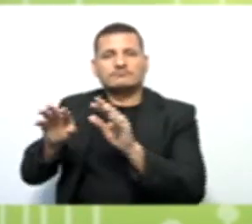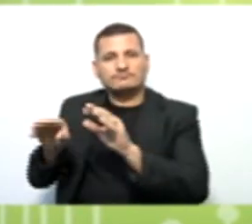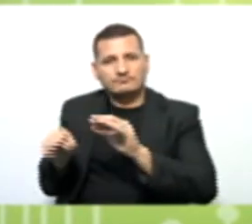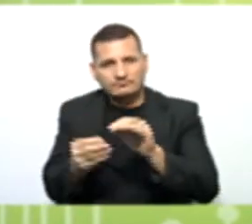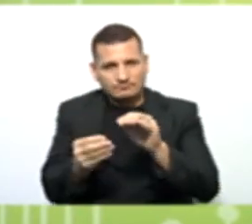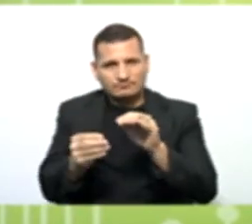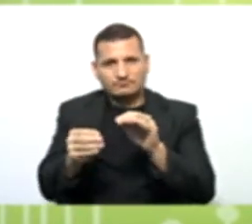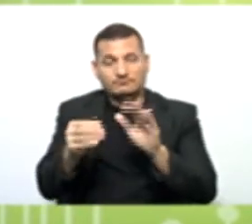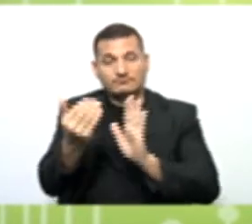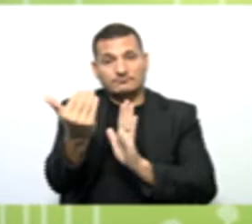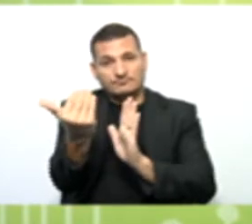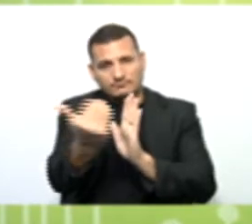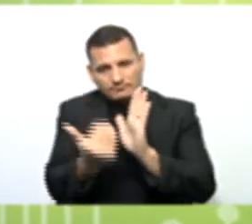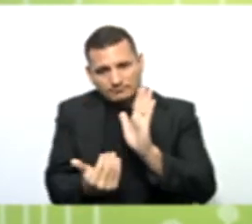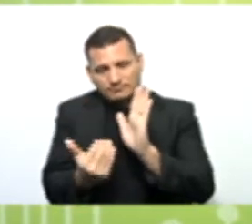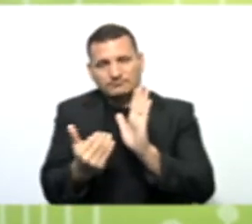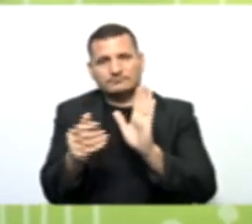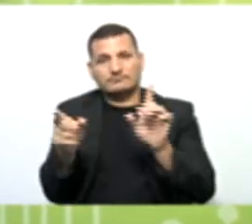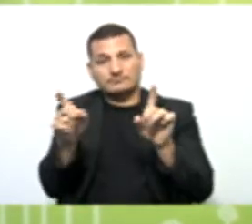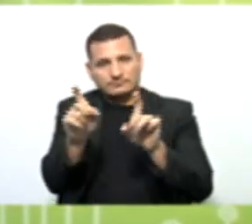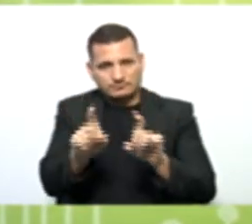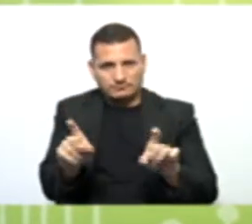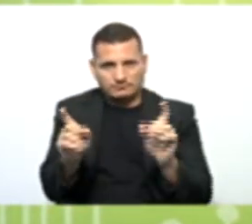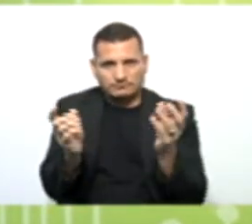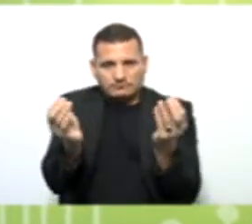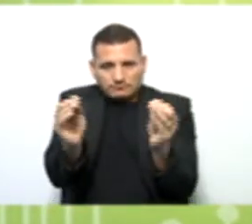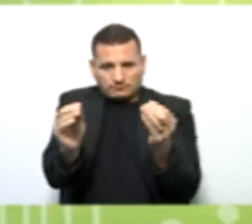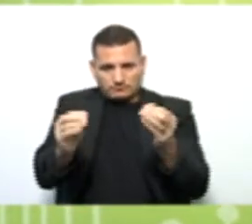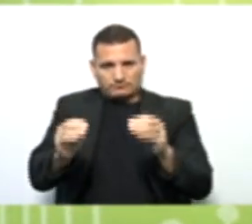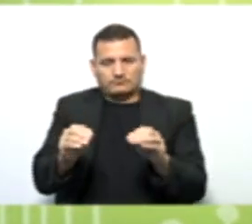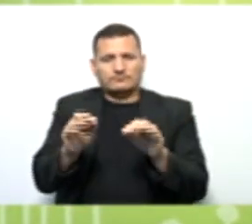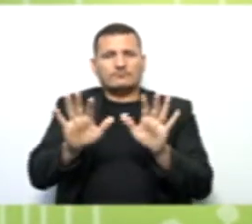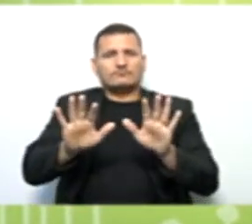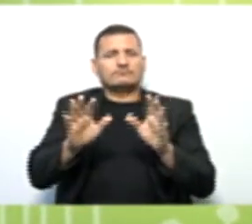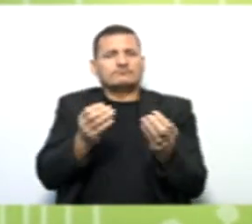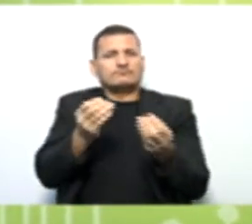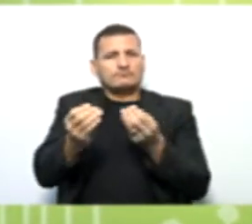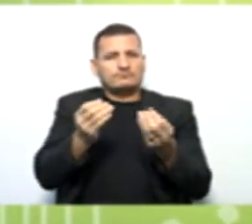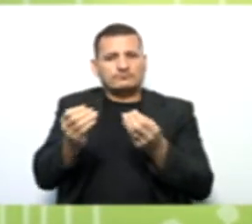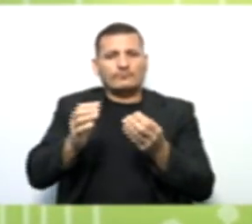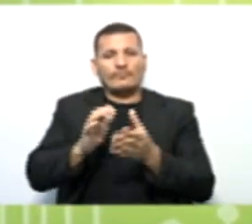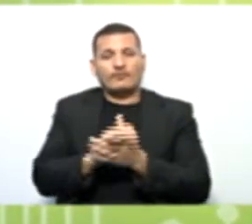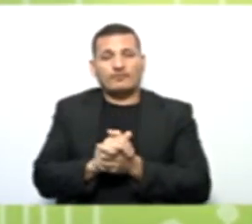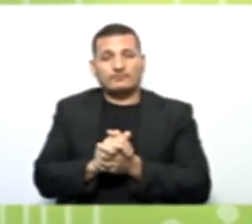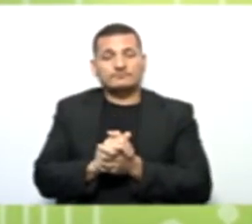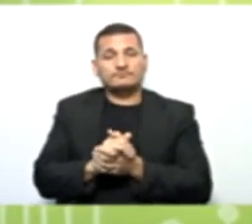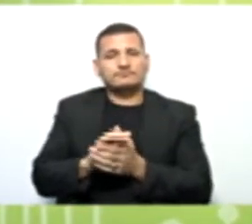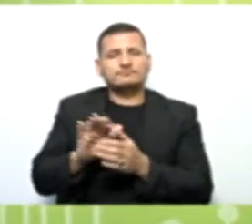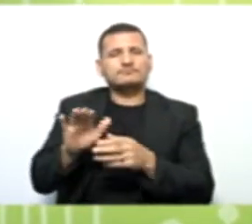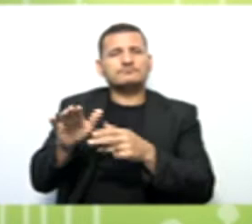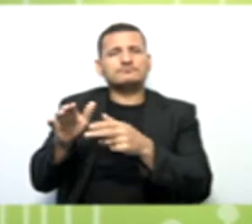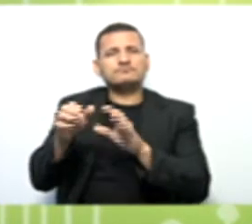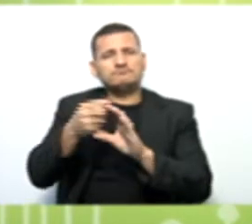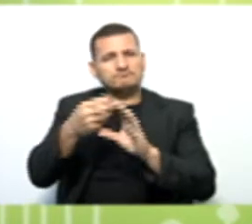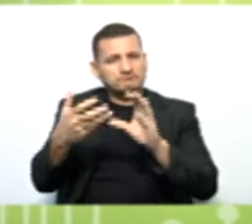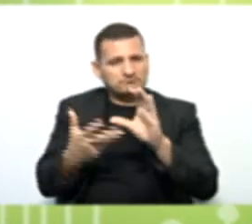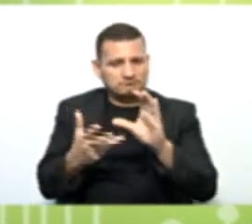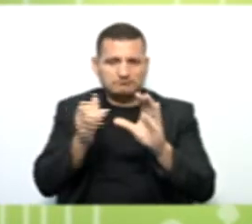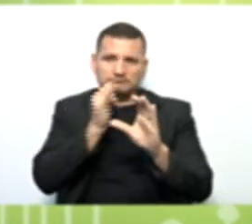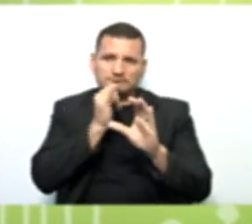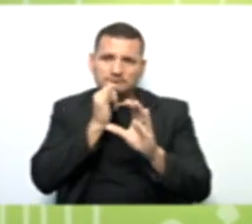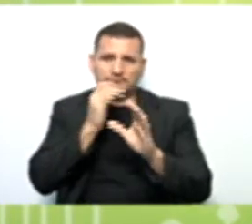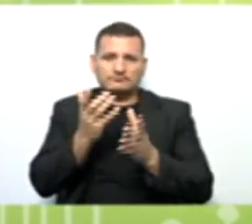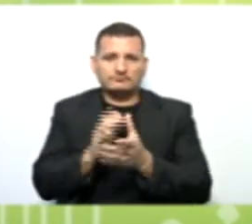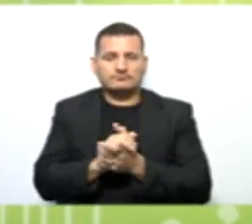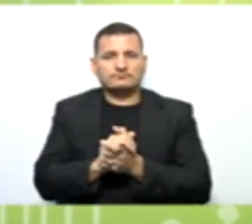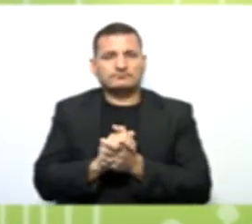nosso programa, no nosso computador, certo? E como que funcionaria? Você pegaria essas principais características, por exemplo,